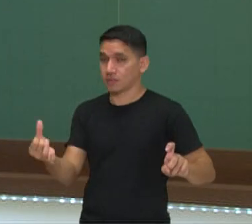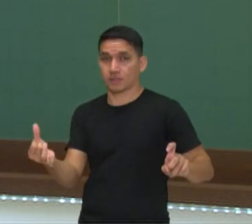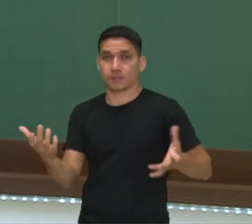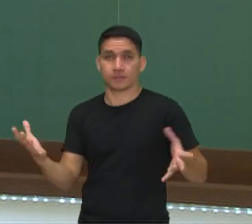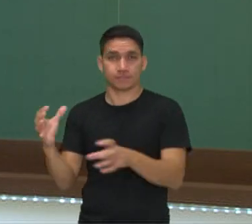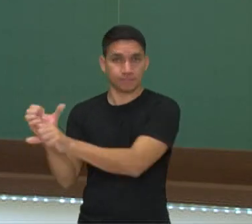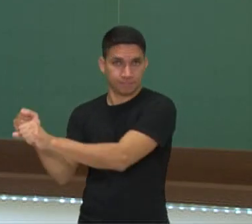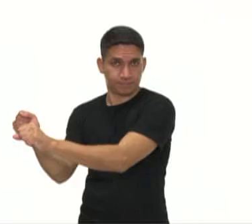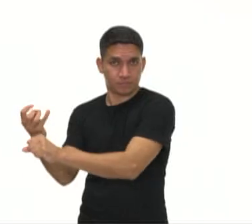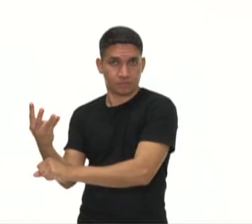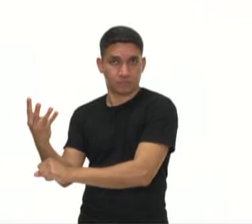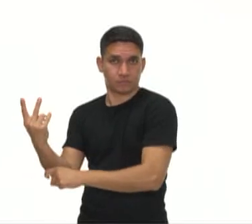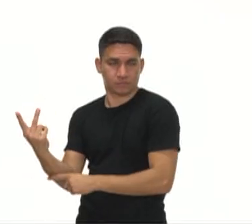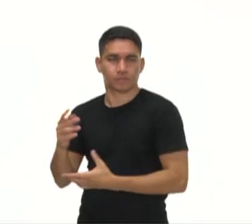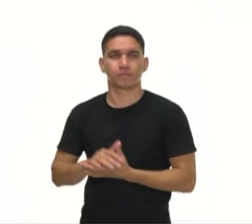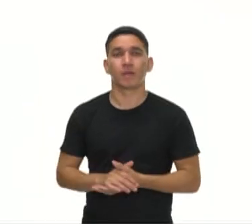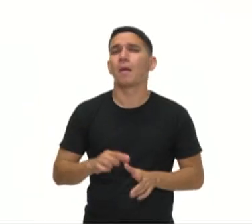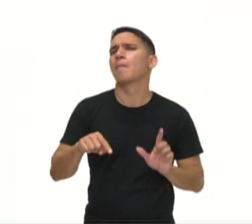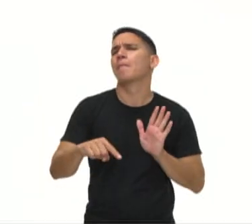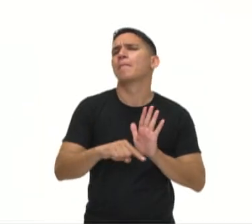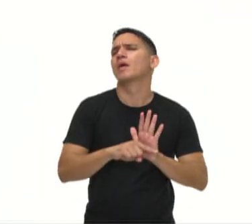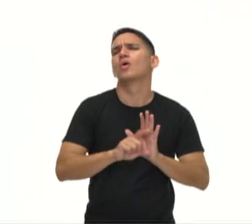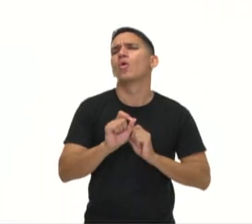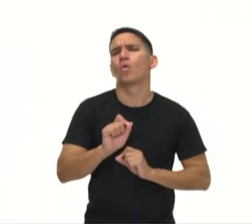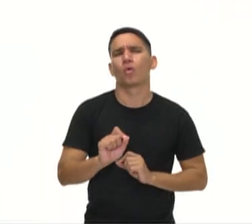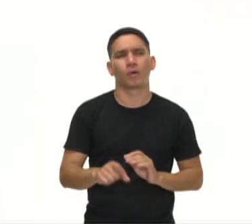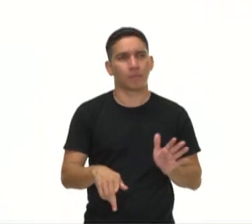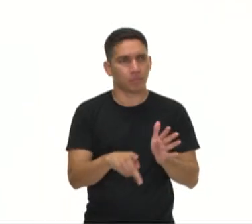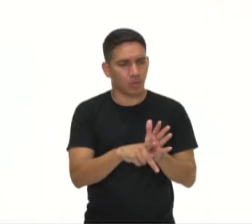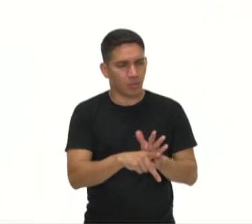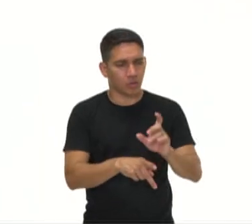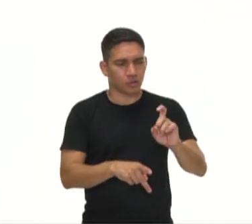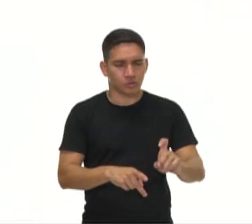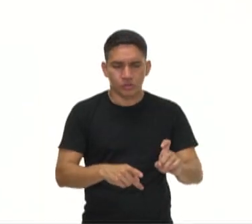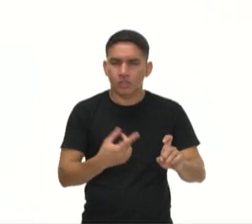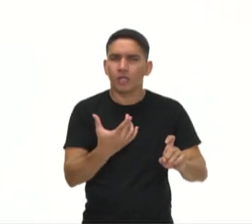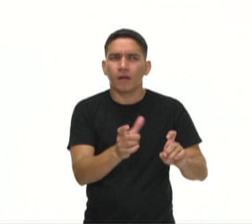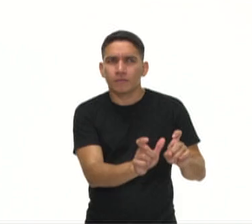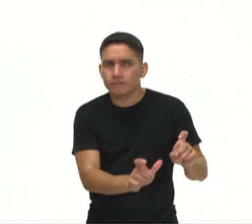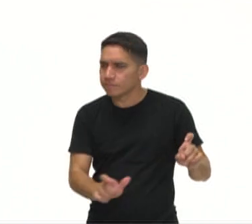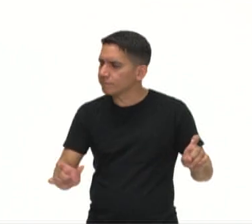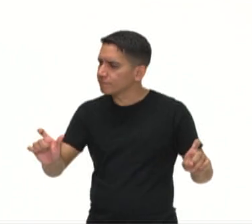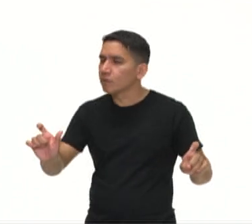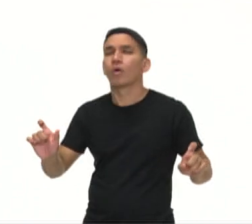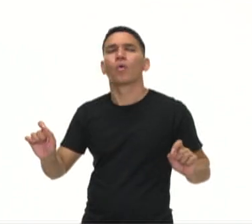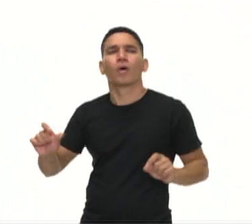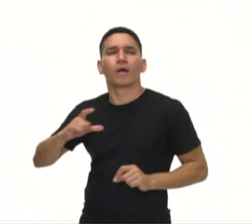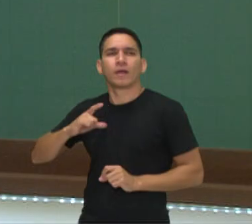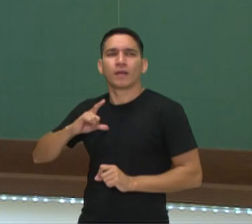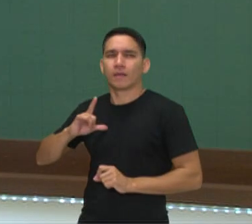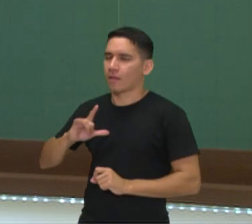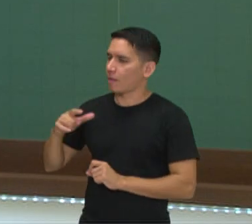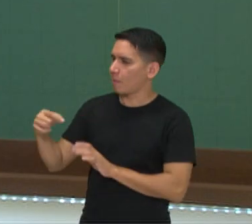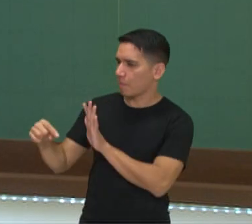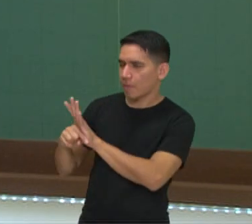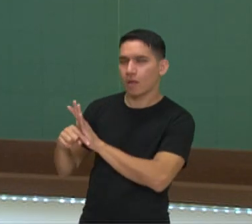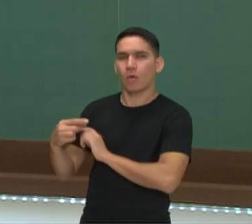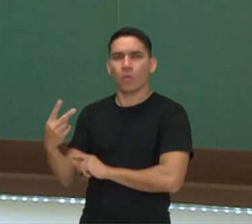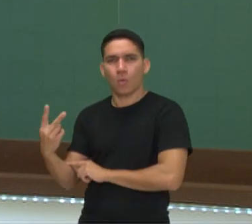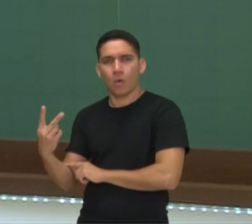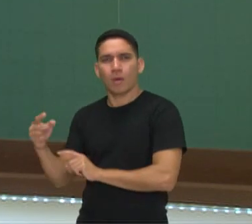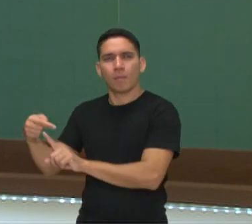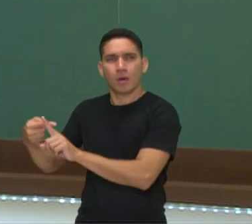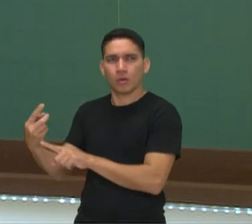menos passa mais, devo 4 e tenho 2, estou devendo 2. Então, as duas respostas que eu tenho, x igual a